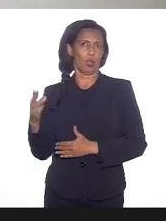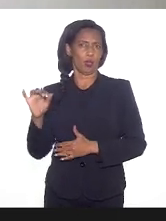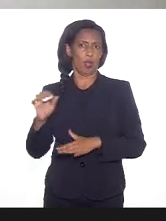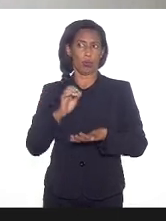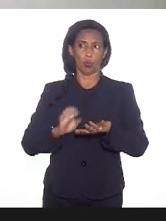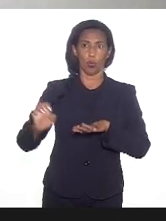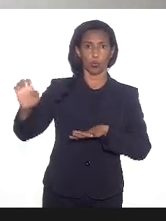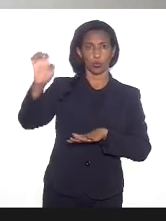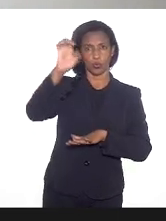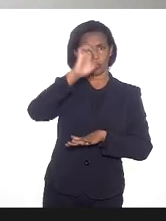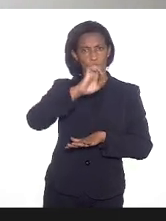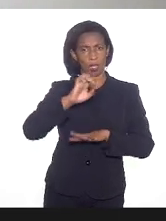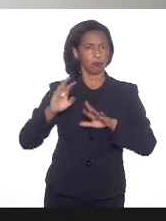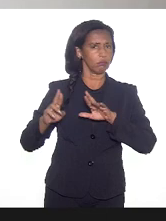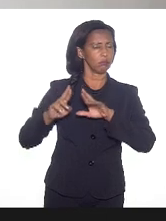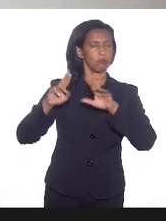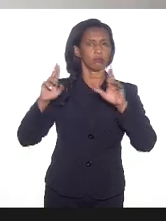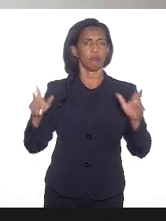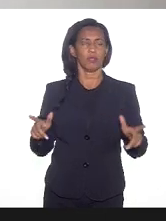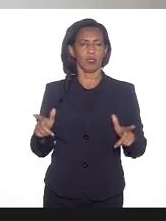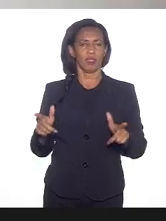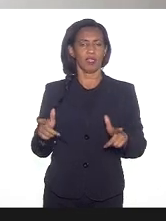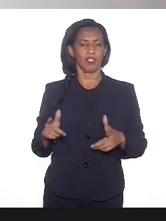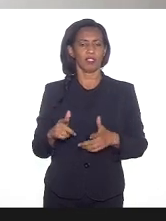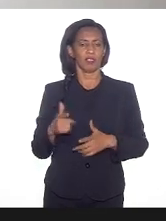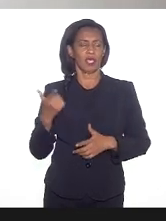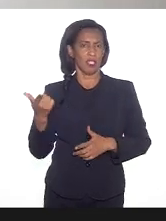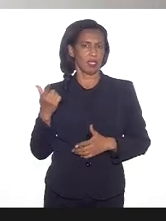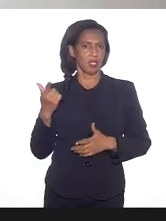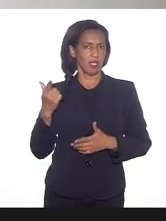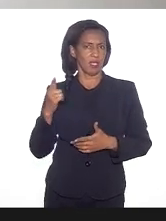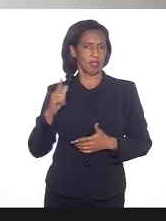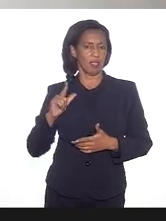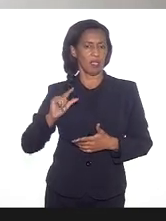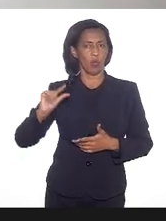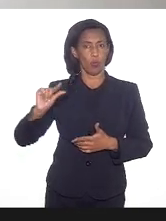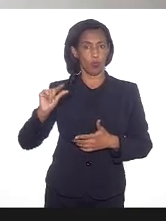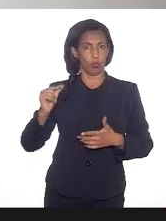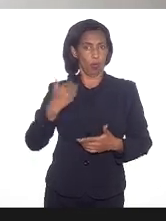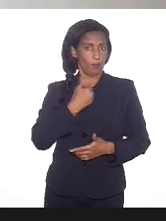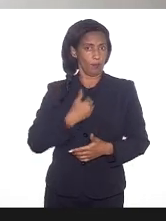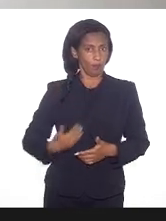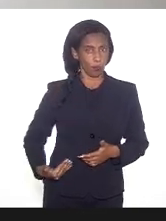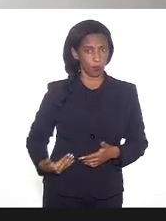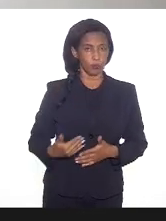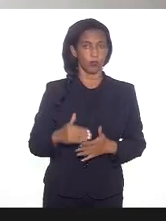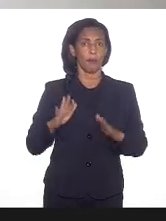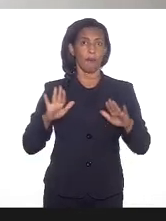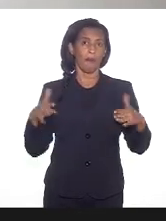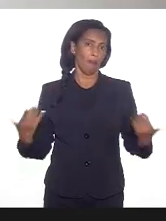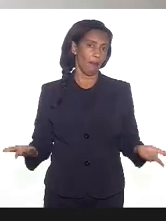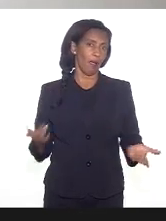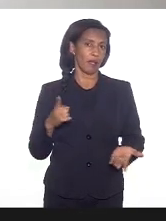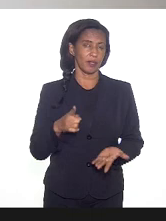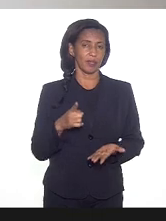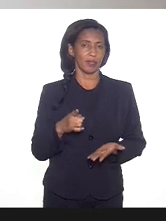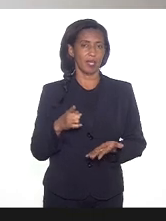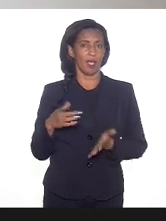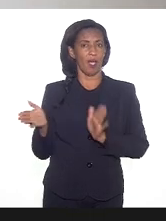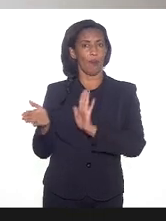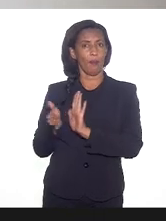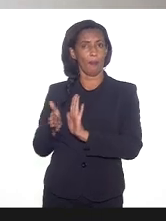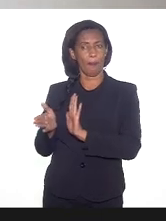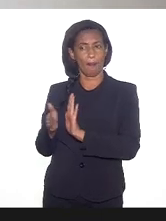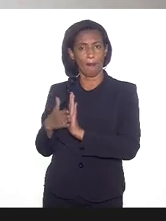estados é paritário, porque, em última instância, esse recurso é público, mas é destinado ao pagamento